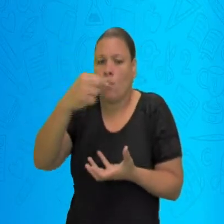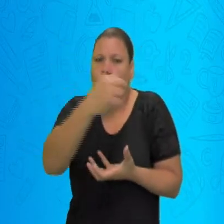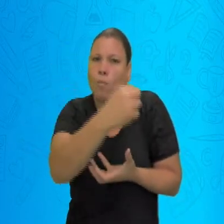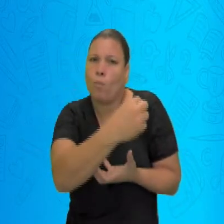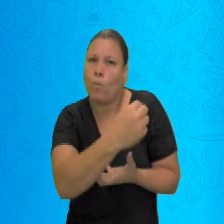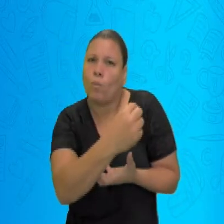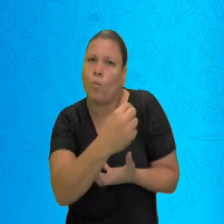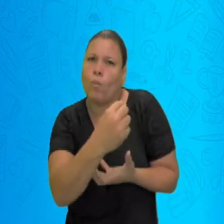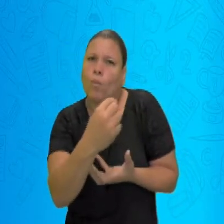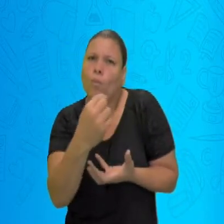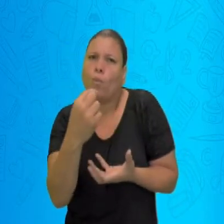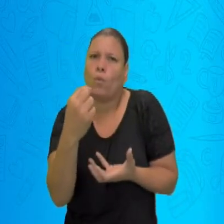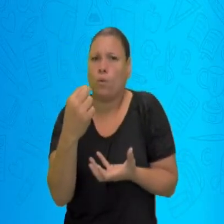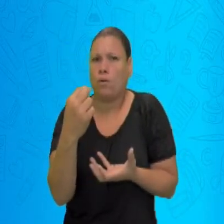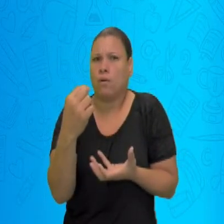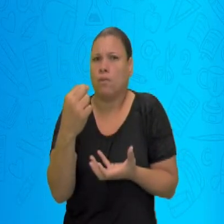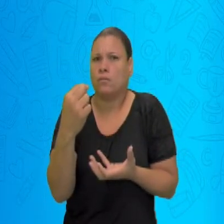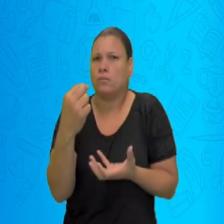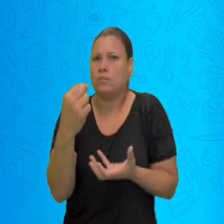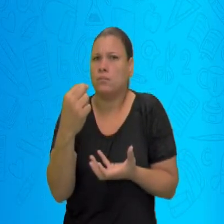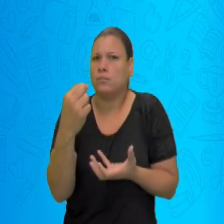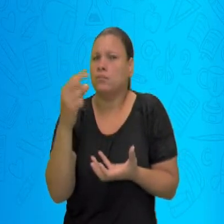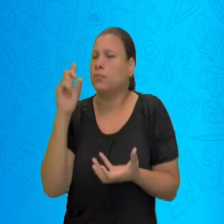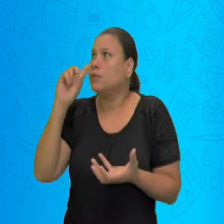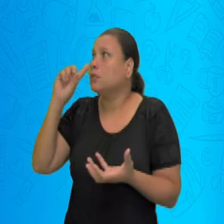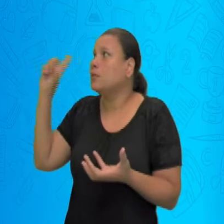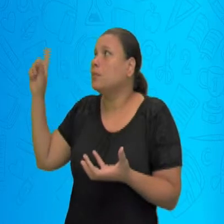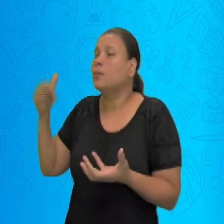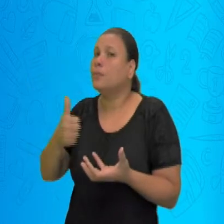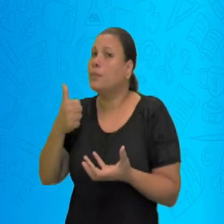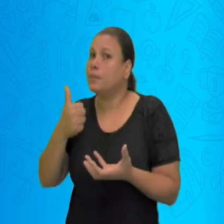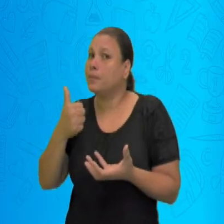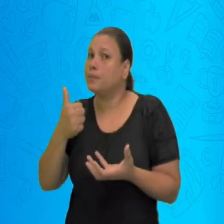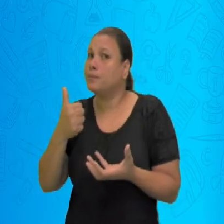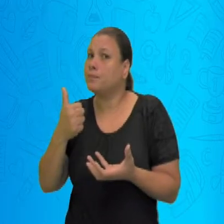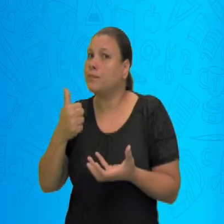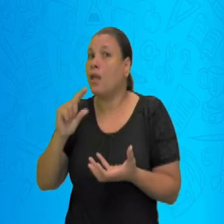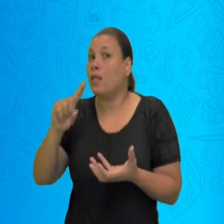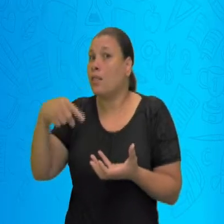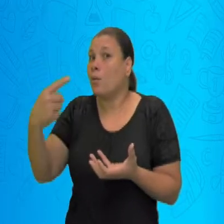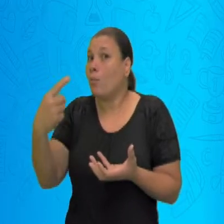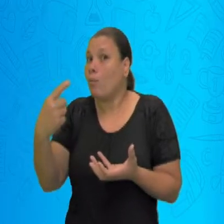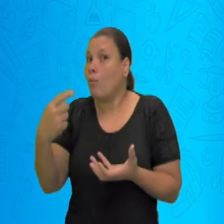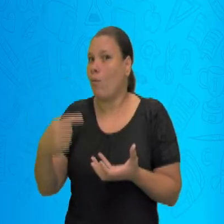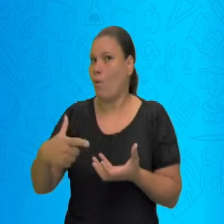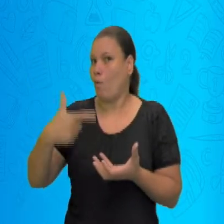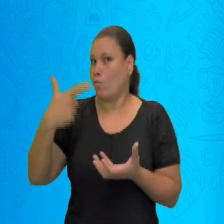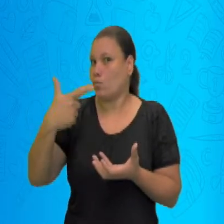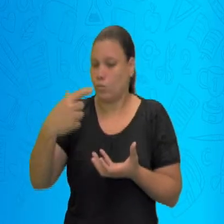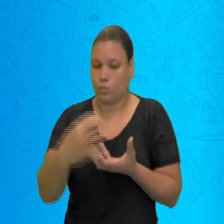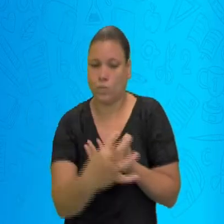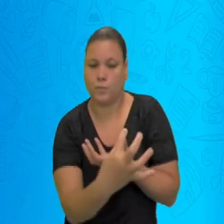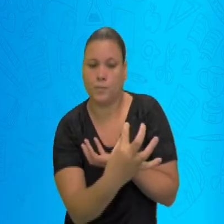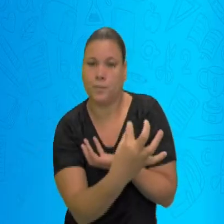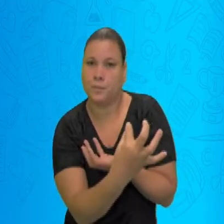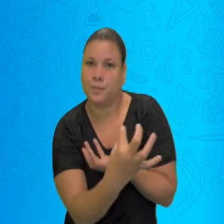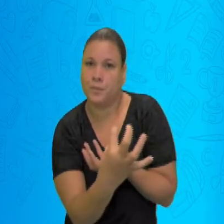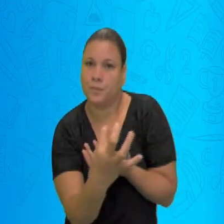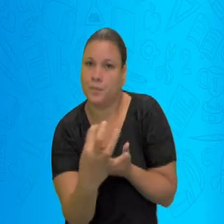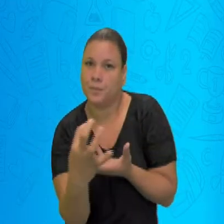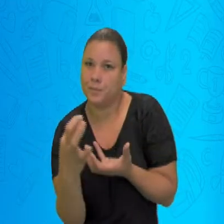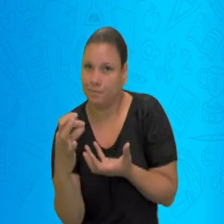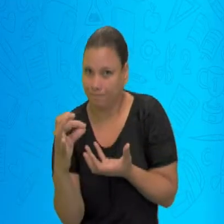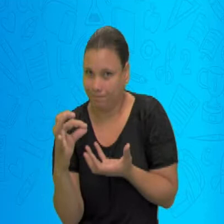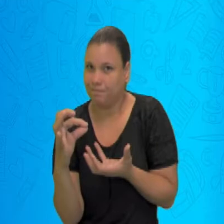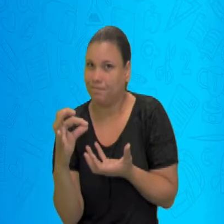Círculo Polar Ártico, ela é cortada pelo Trópico de Câncer,